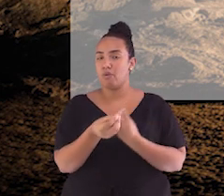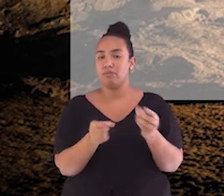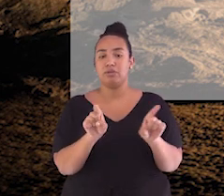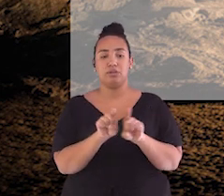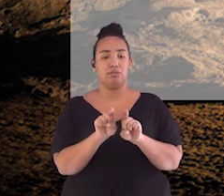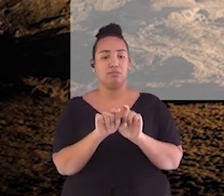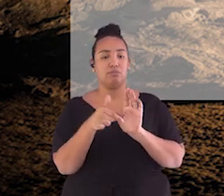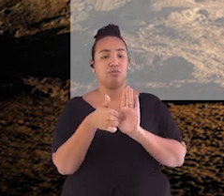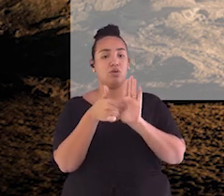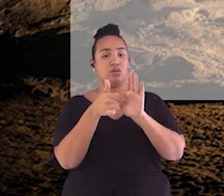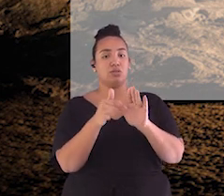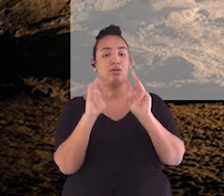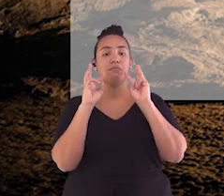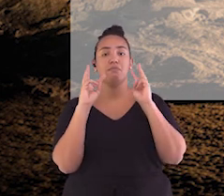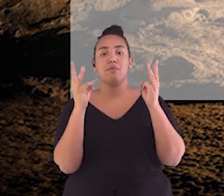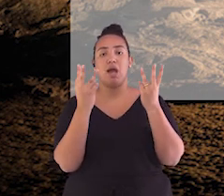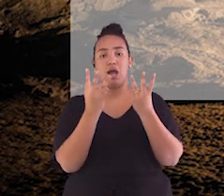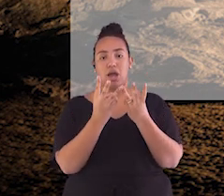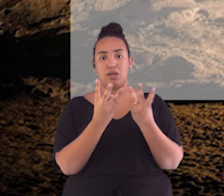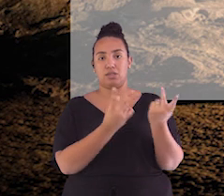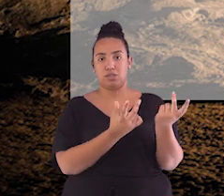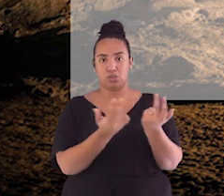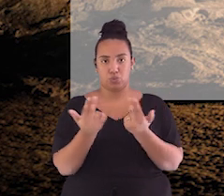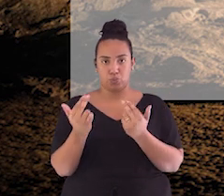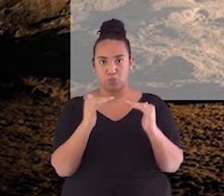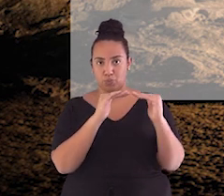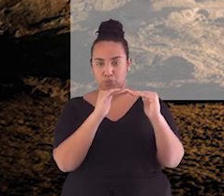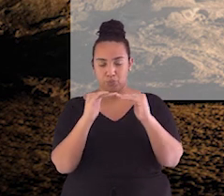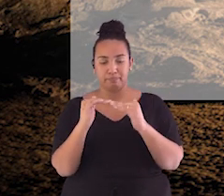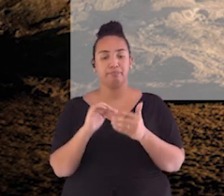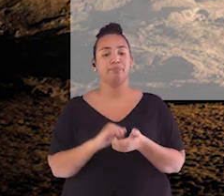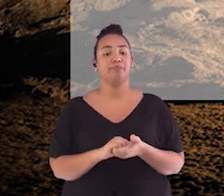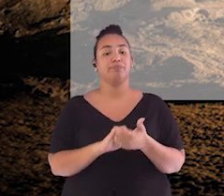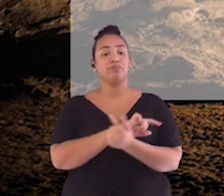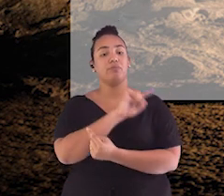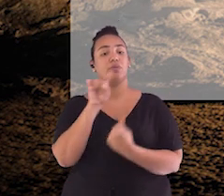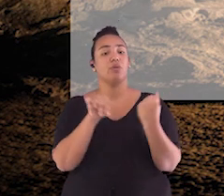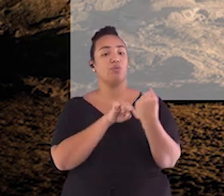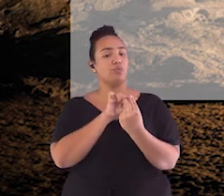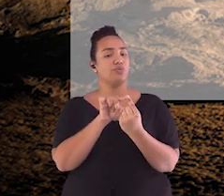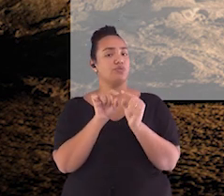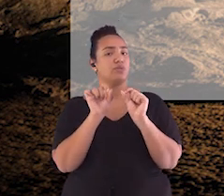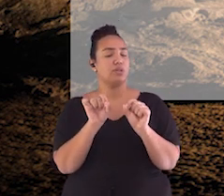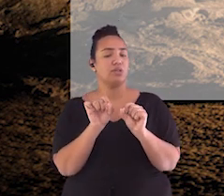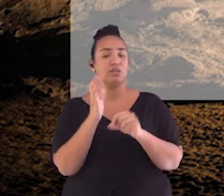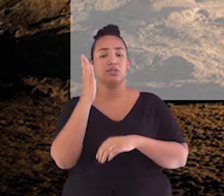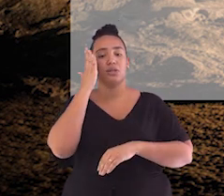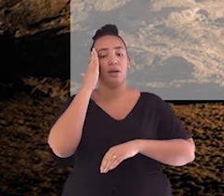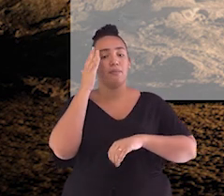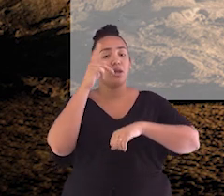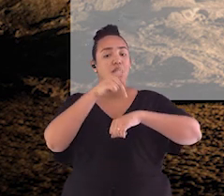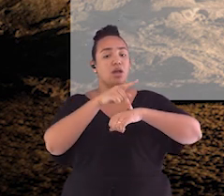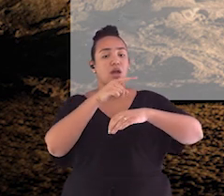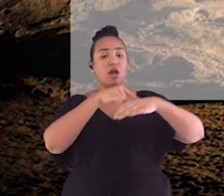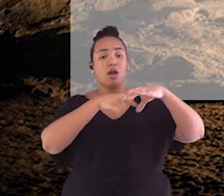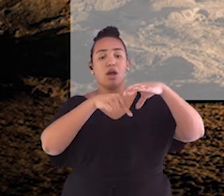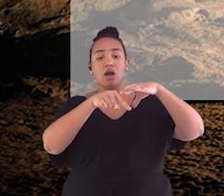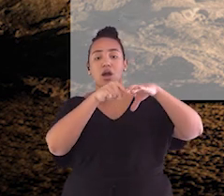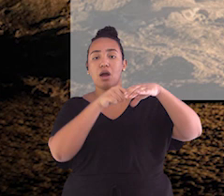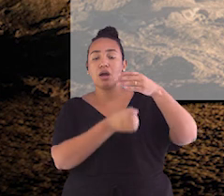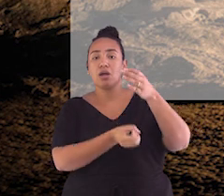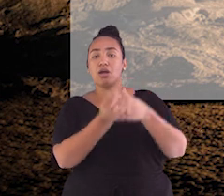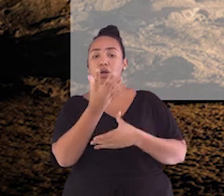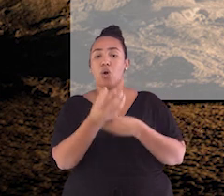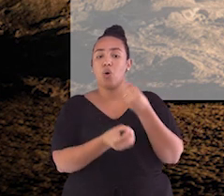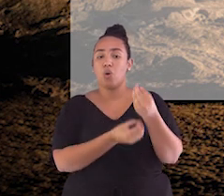a proporção entre suas massas. E tem como objetivo entender a formação das cavernas e os